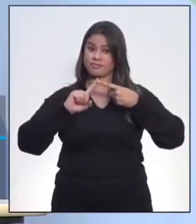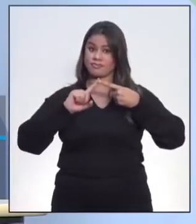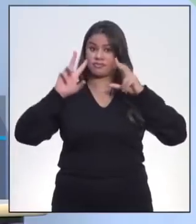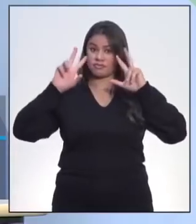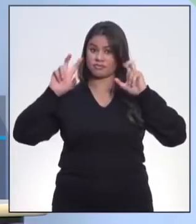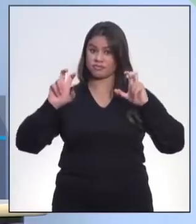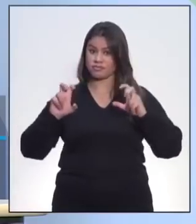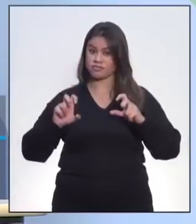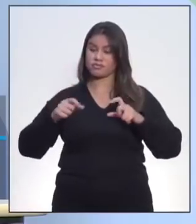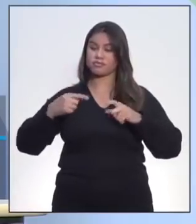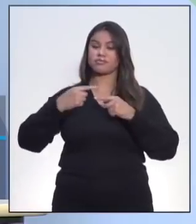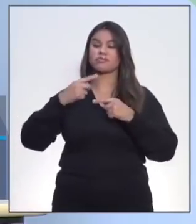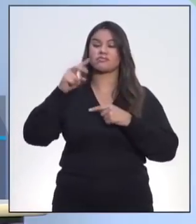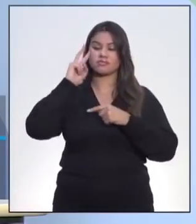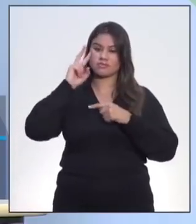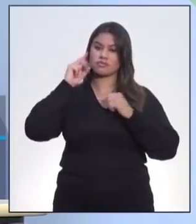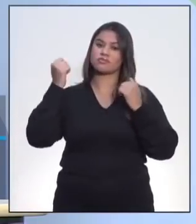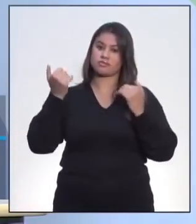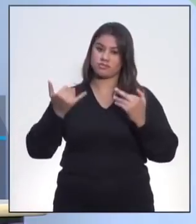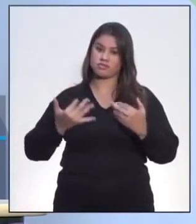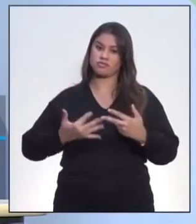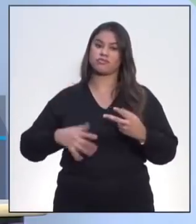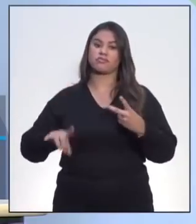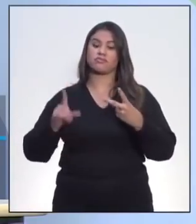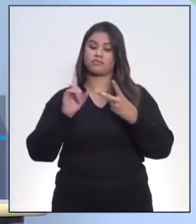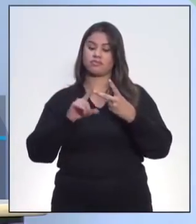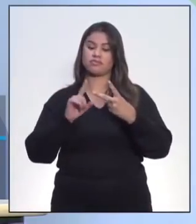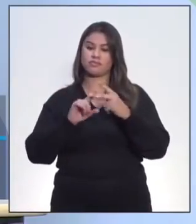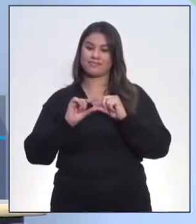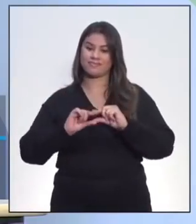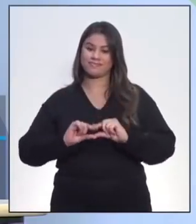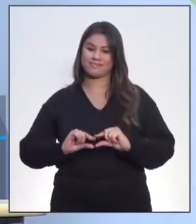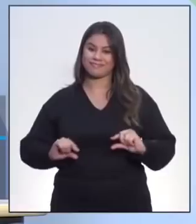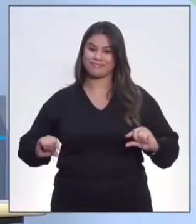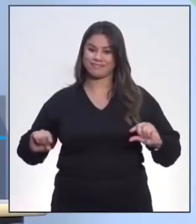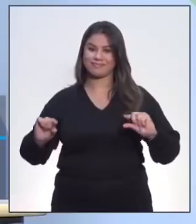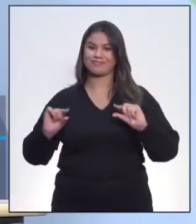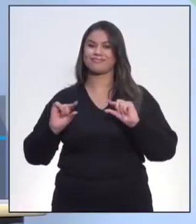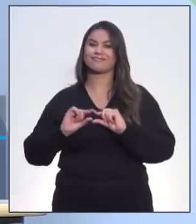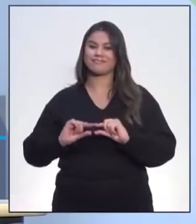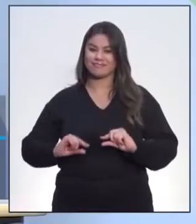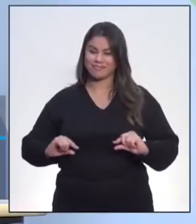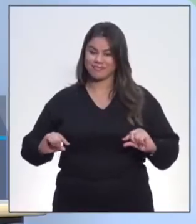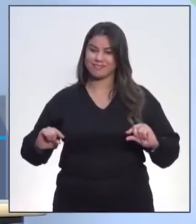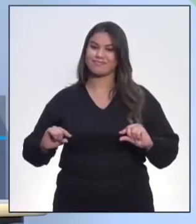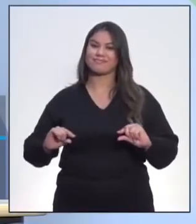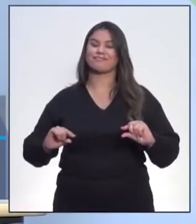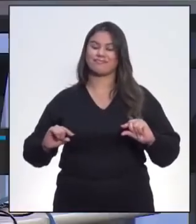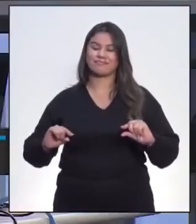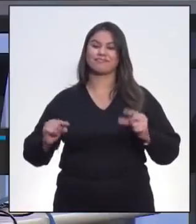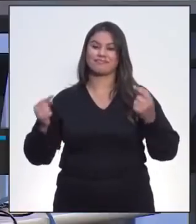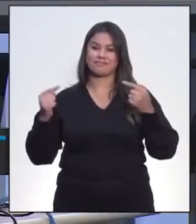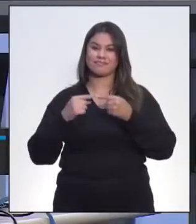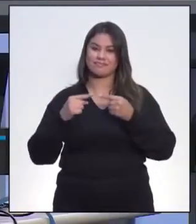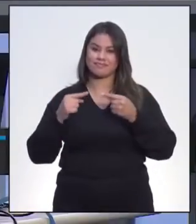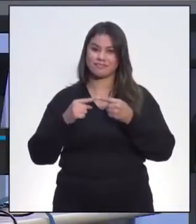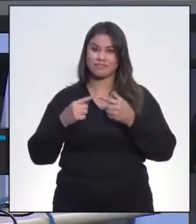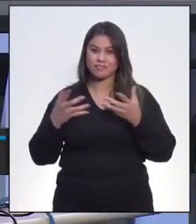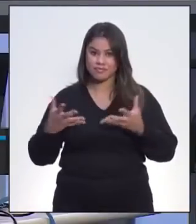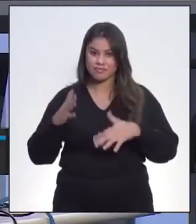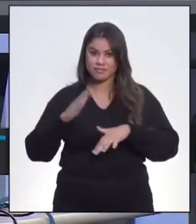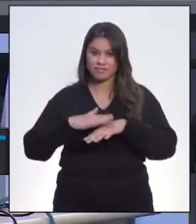conversou sobre isso desde segunda-feira, e da fonte, correto? É isso aí, tudo bem? Vamos botar o pessoal para